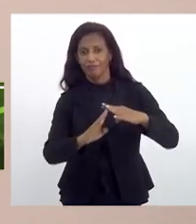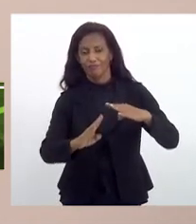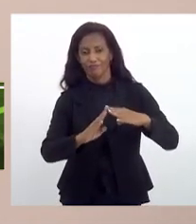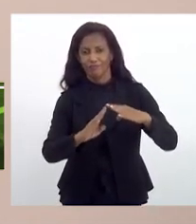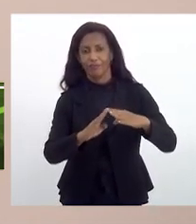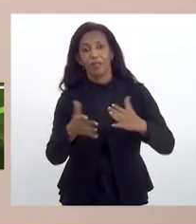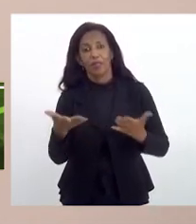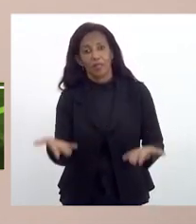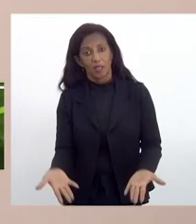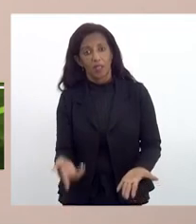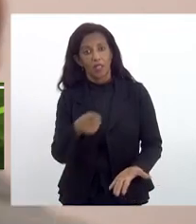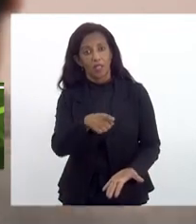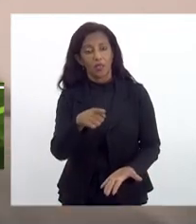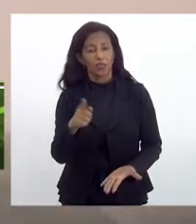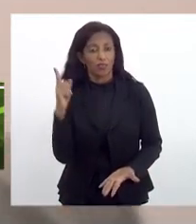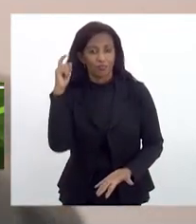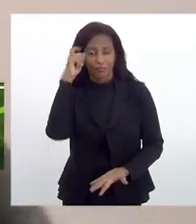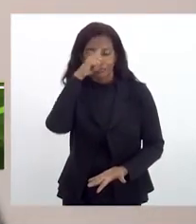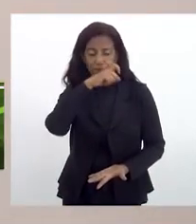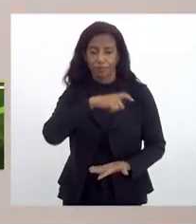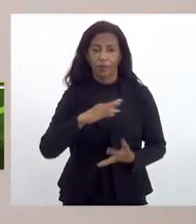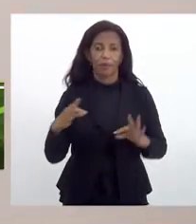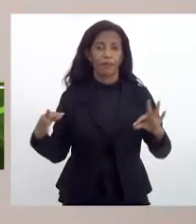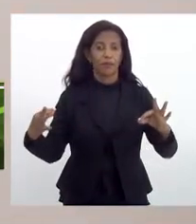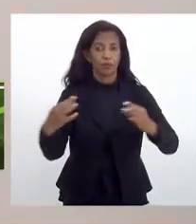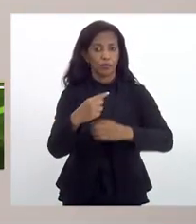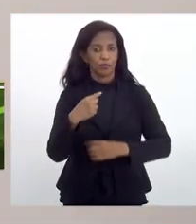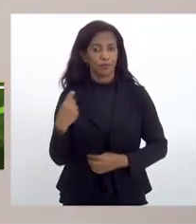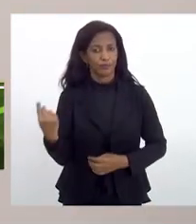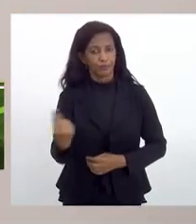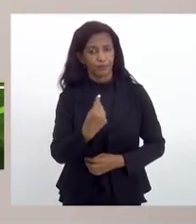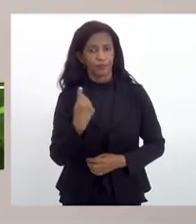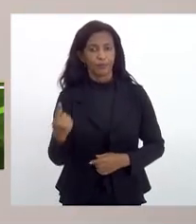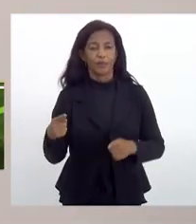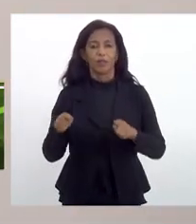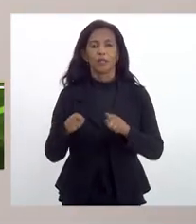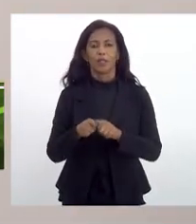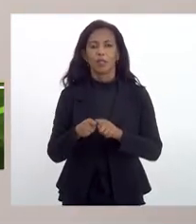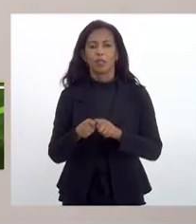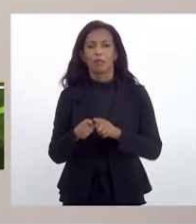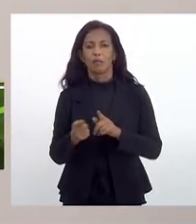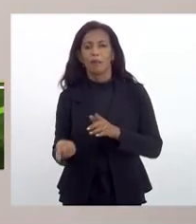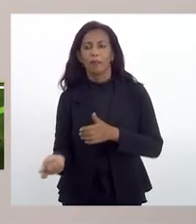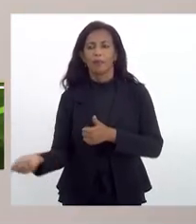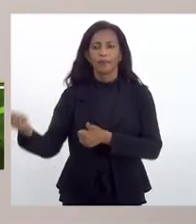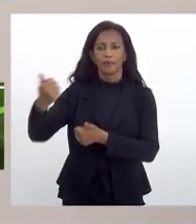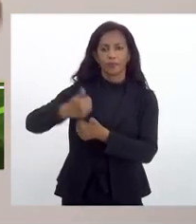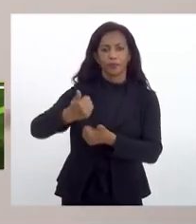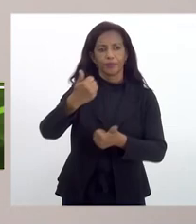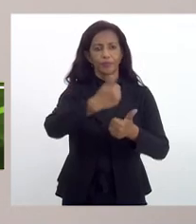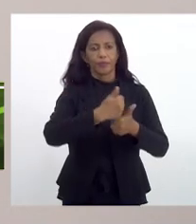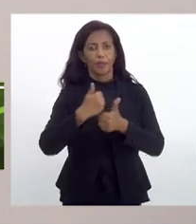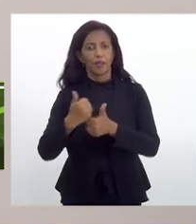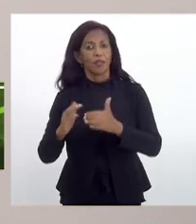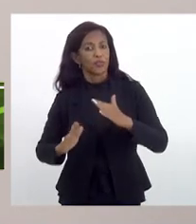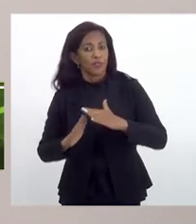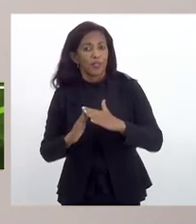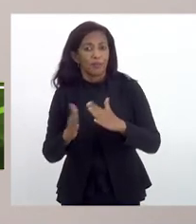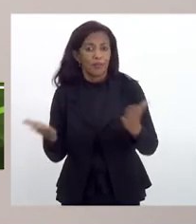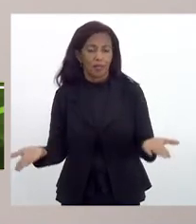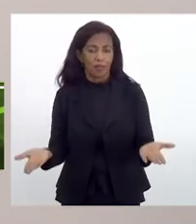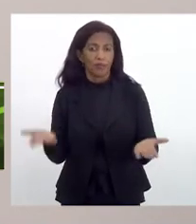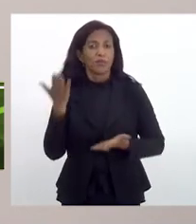Isso vai ser uma tarefa muito difícil para todos nós, inclusive nas recomposições, a gente está limitado naquilo ali,